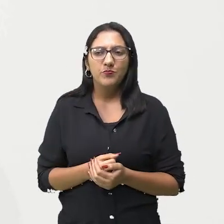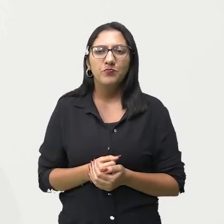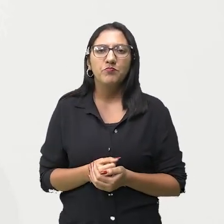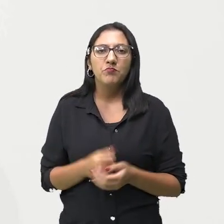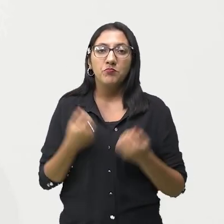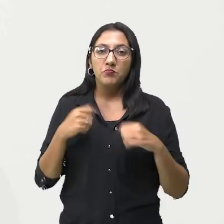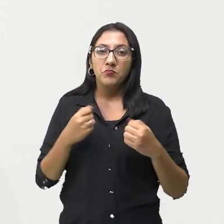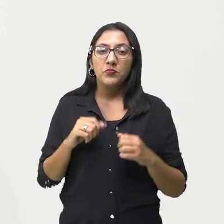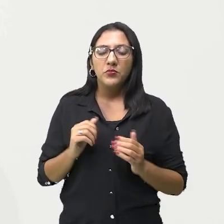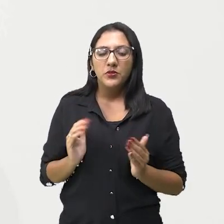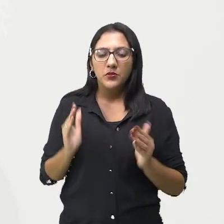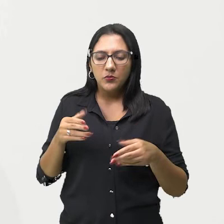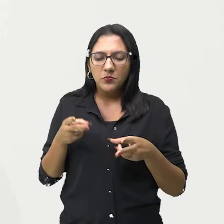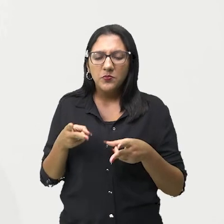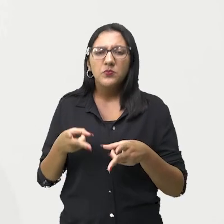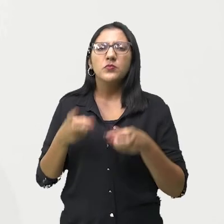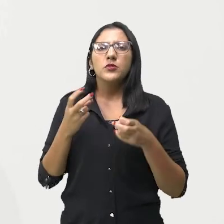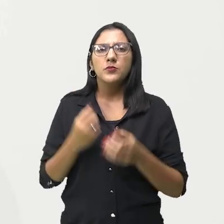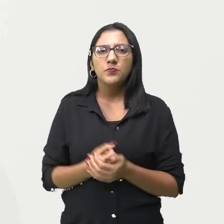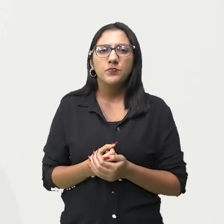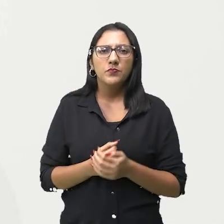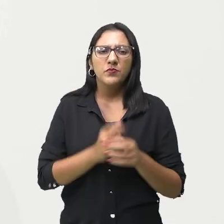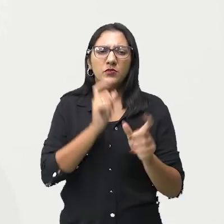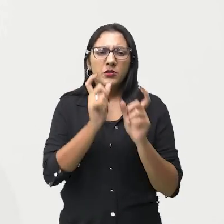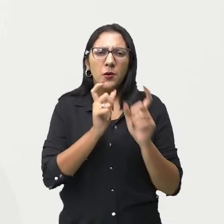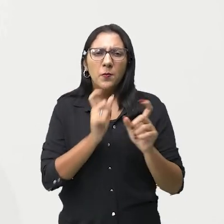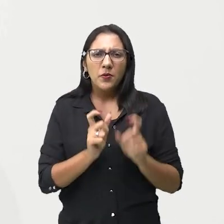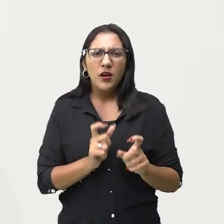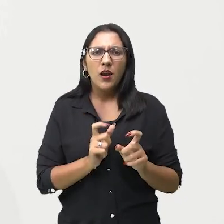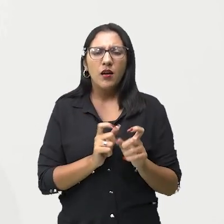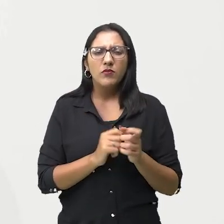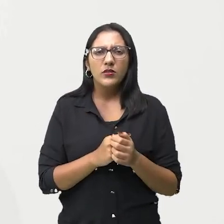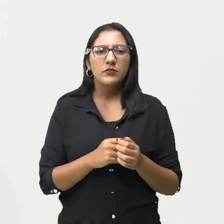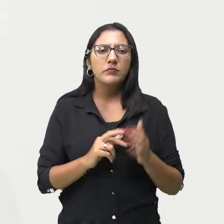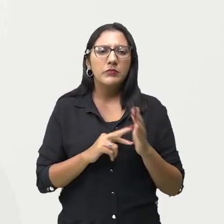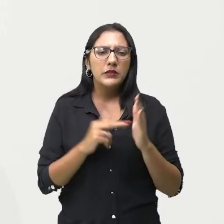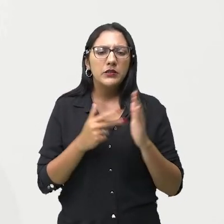vou e recorro a expressões adverbiais de tempo